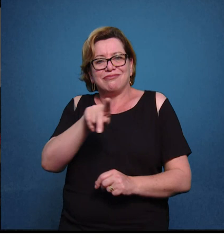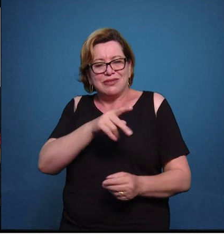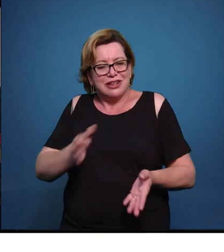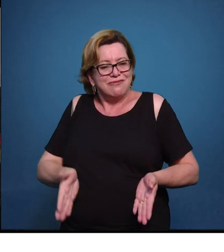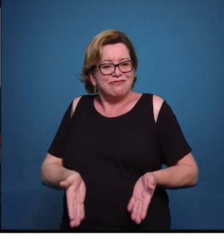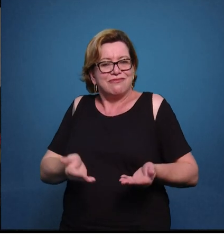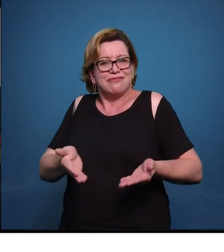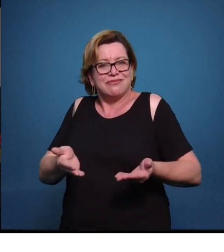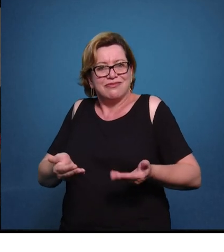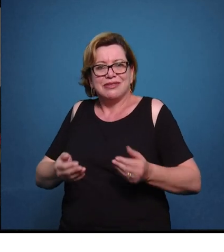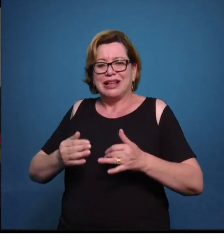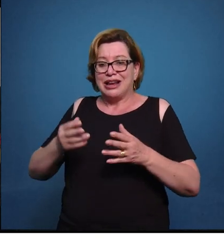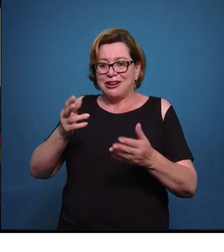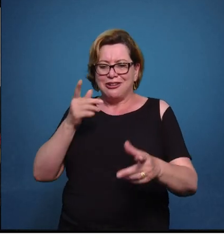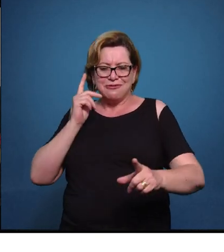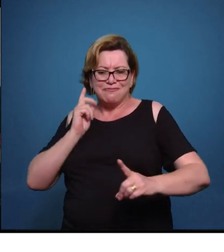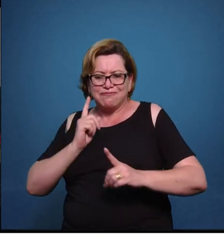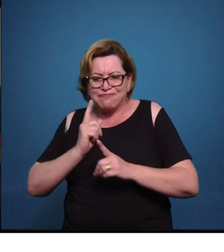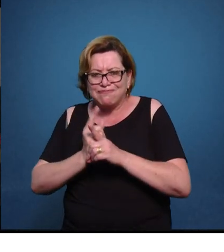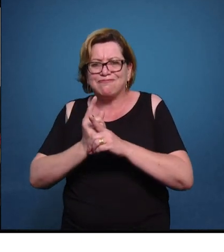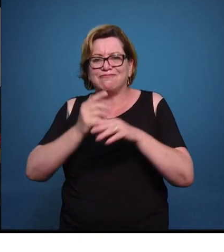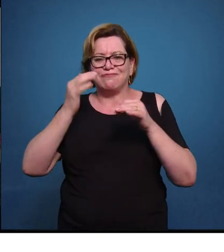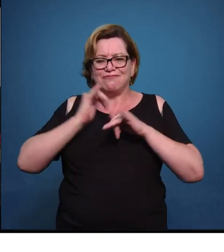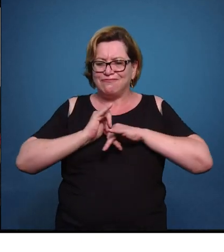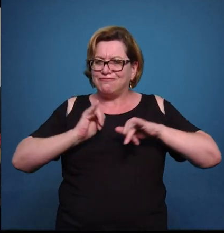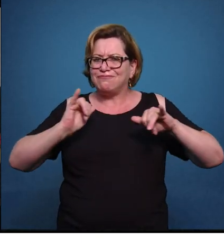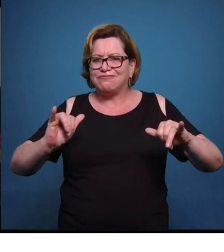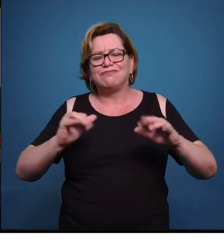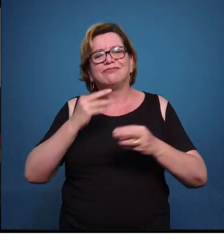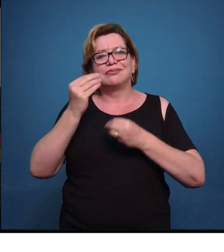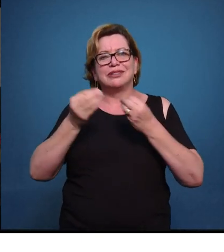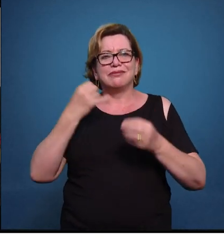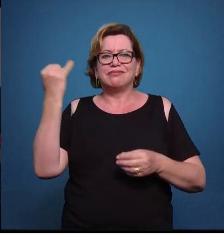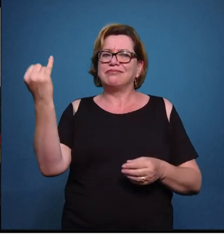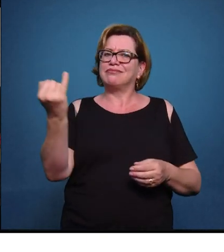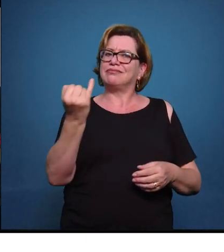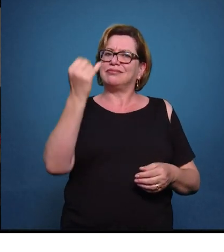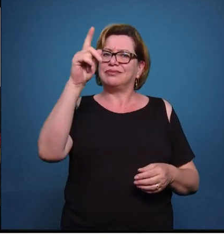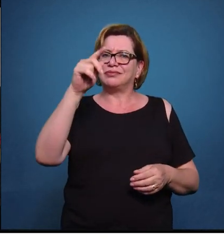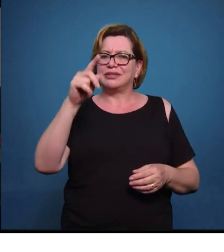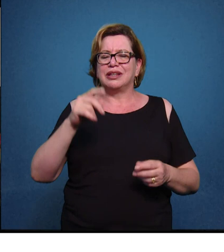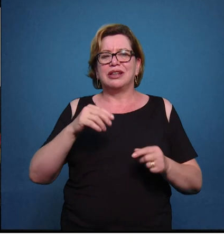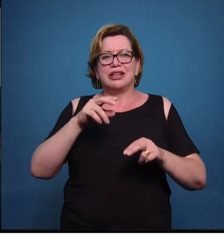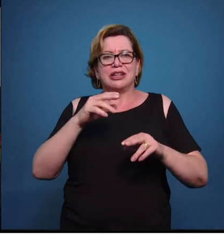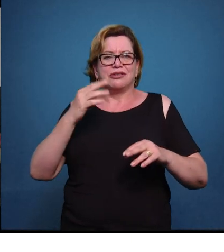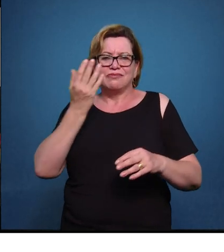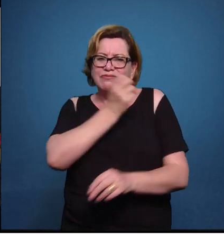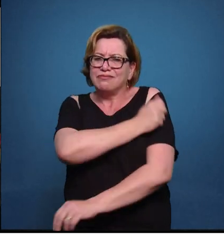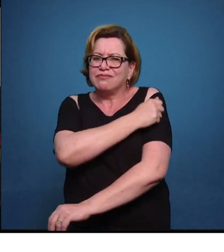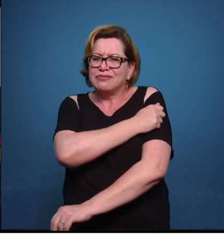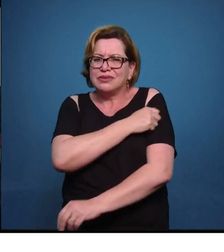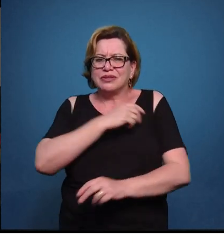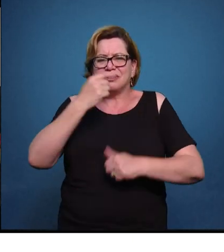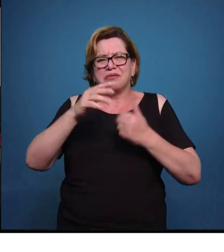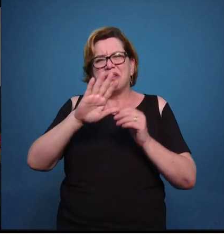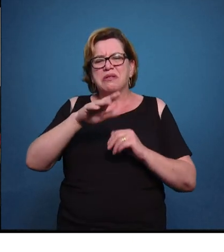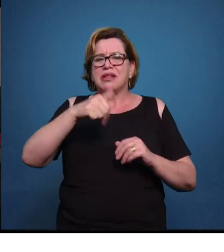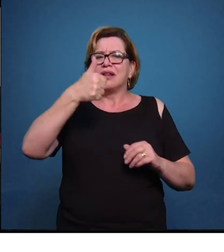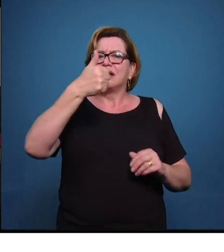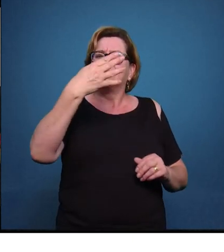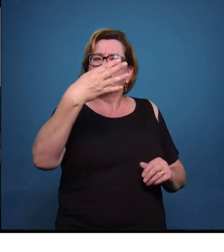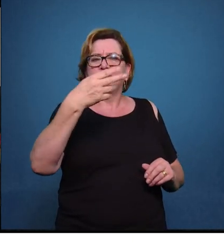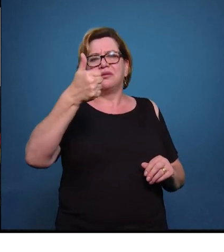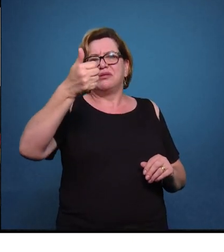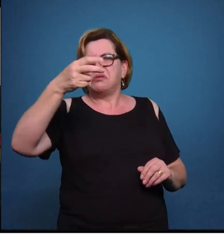acesso à informação. Isto é fundamental. E aí, é importante que esses meninos todos, nos seus 14, 15,